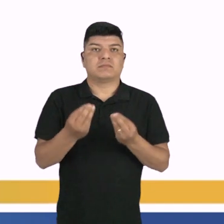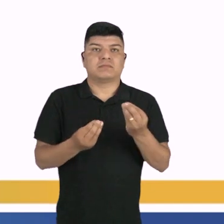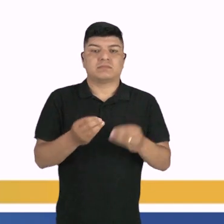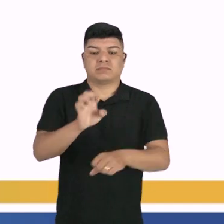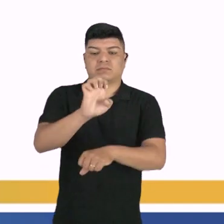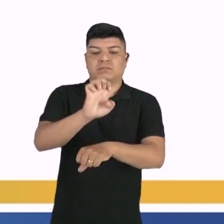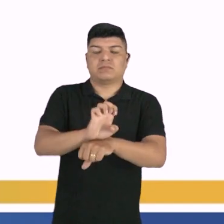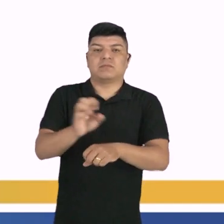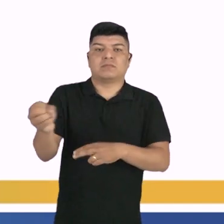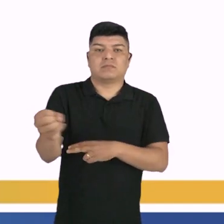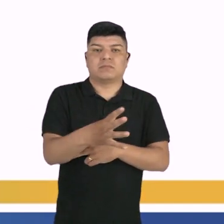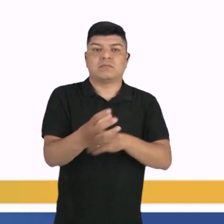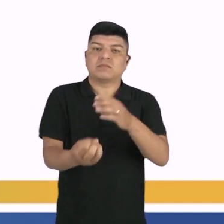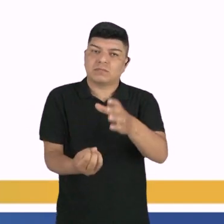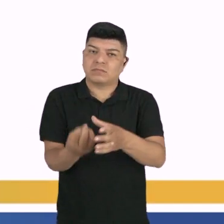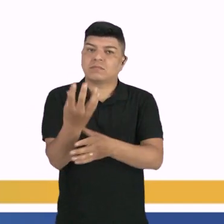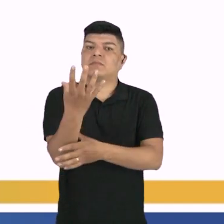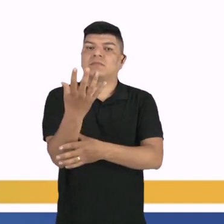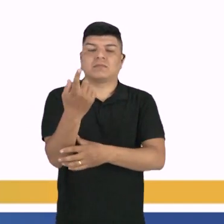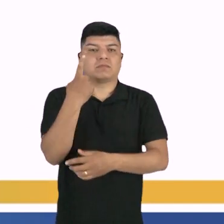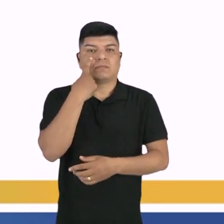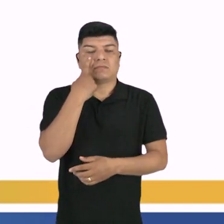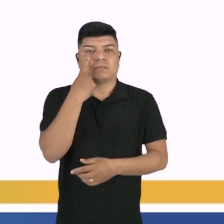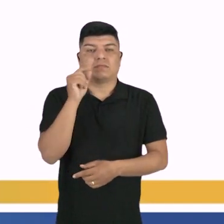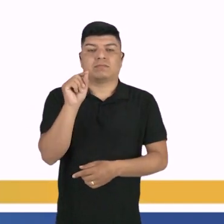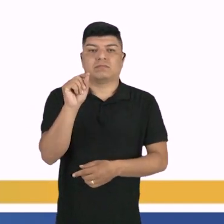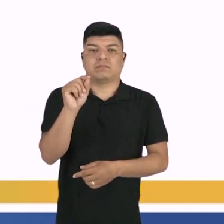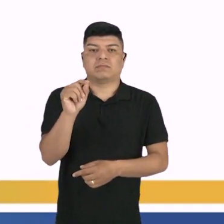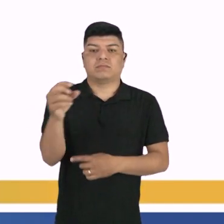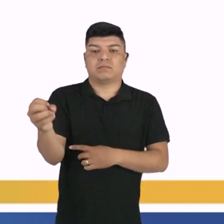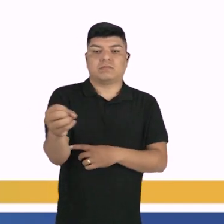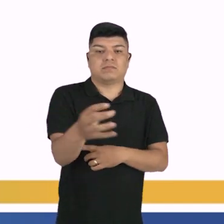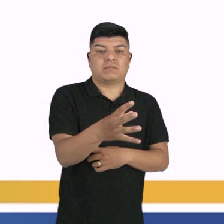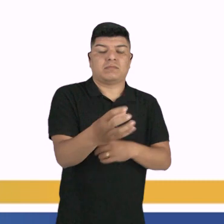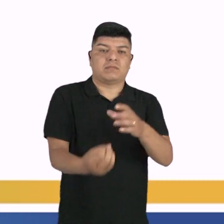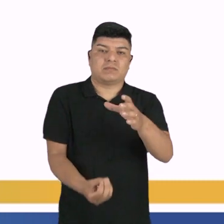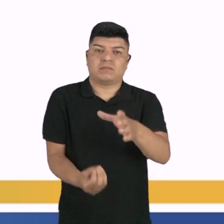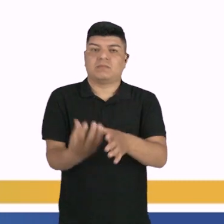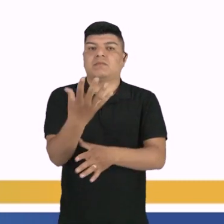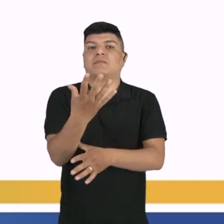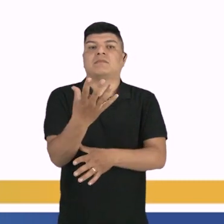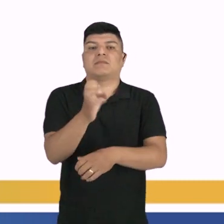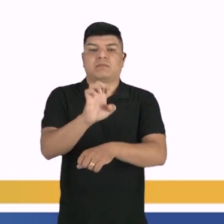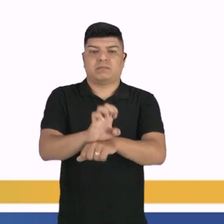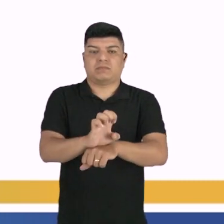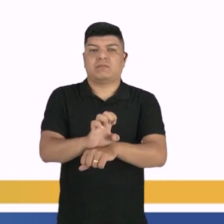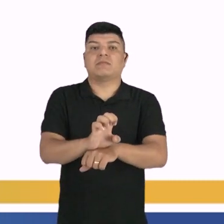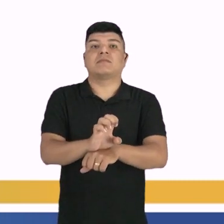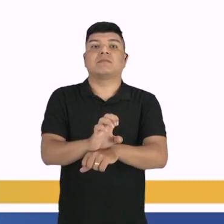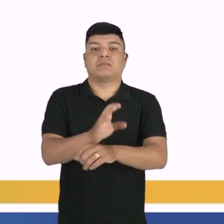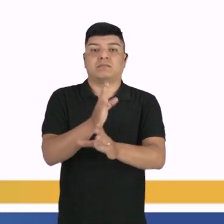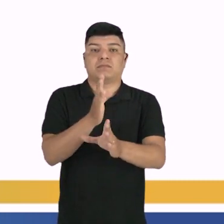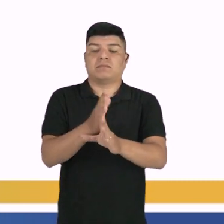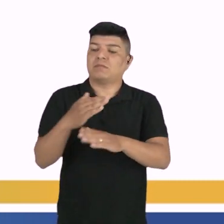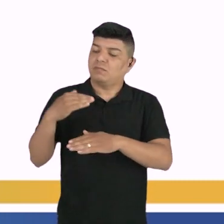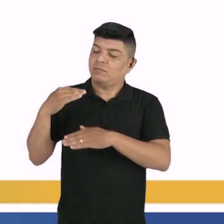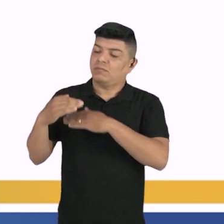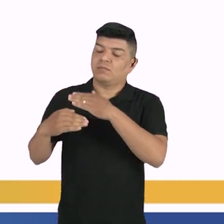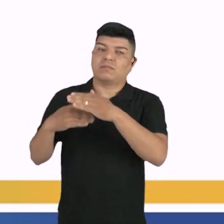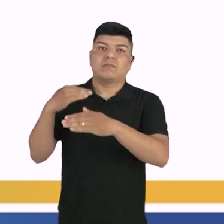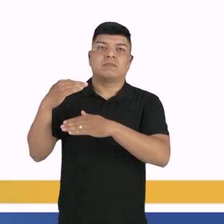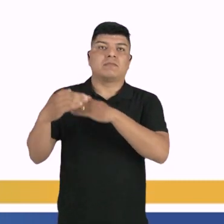Estado moderno. Nós vimos que a formação do Estado moderno se deu em um processo